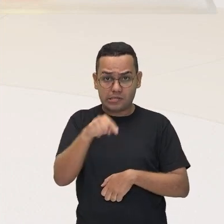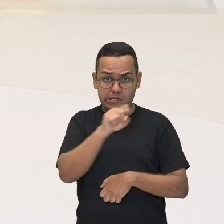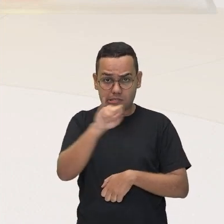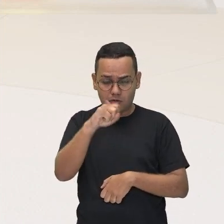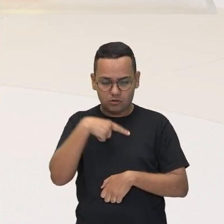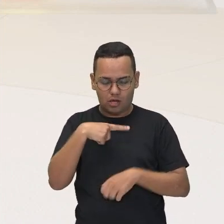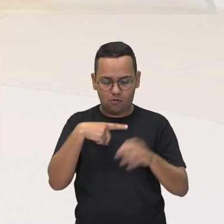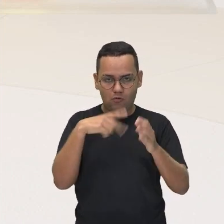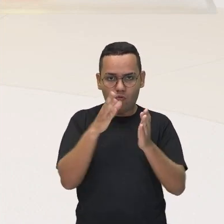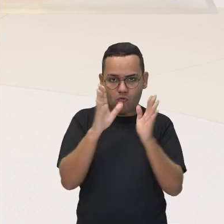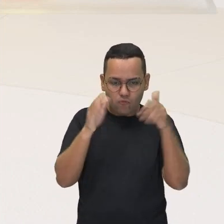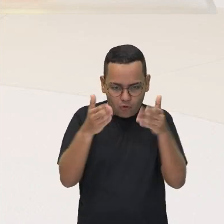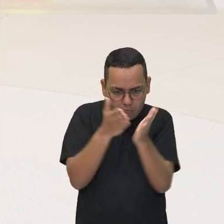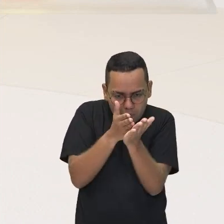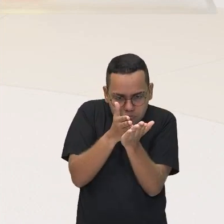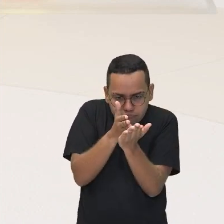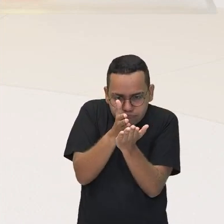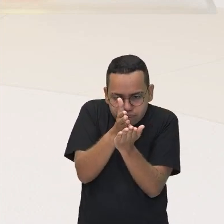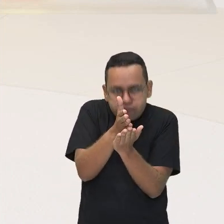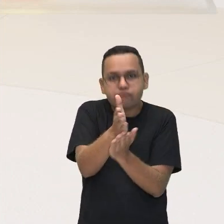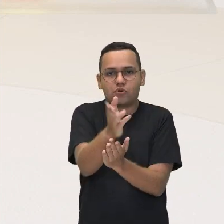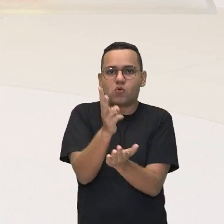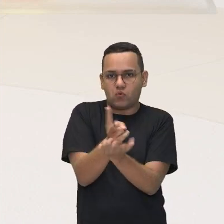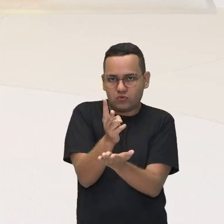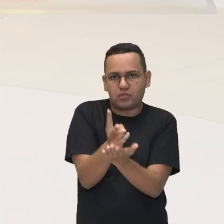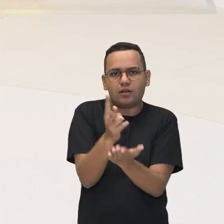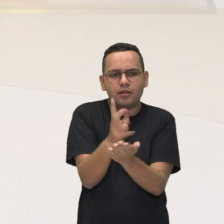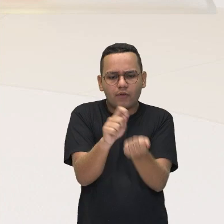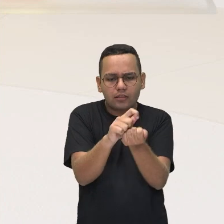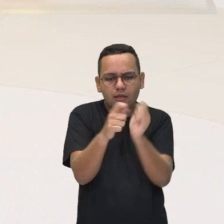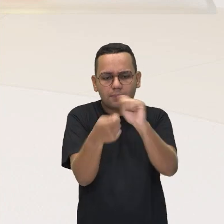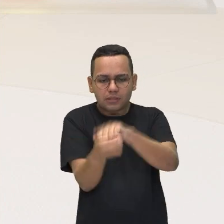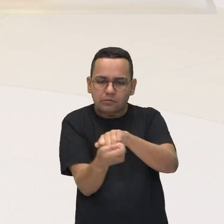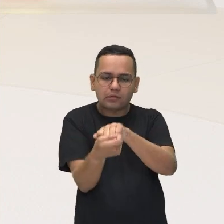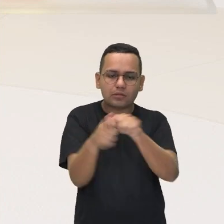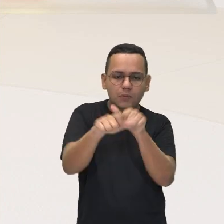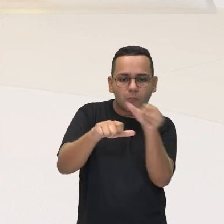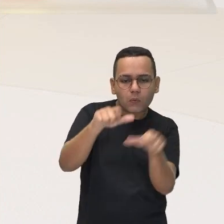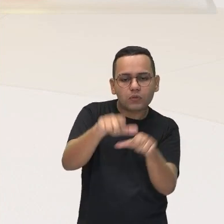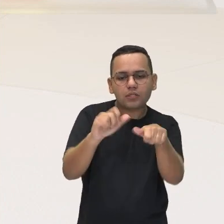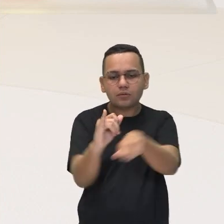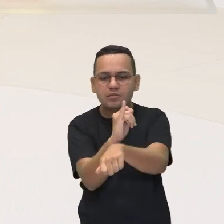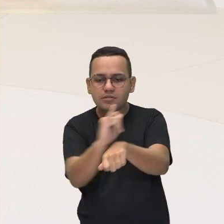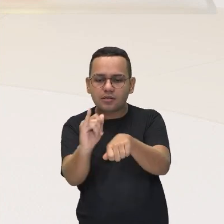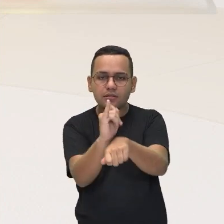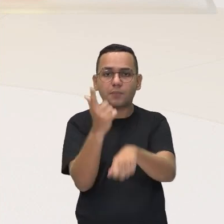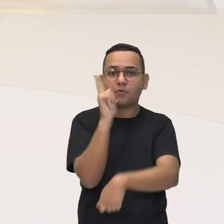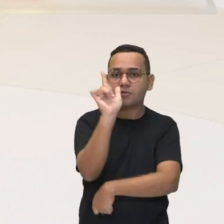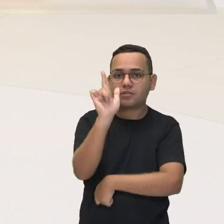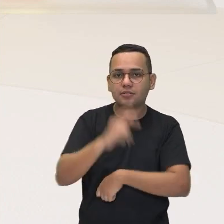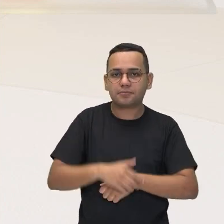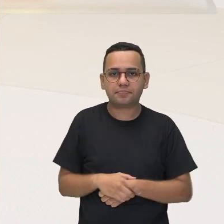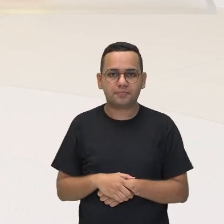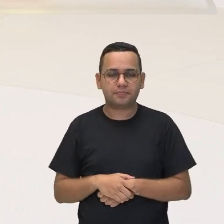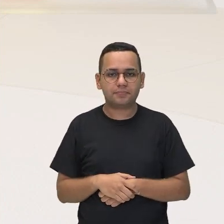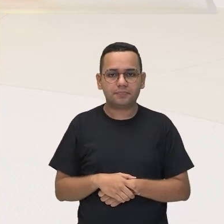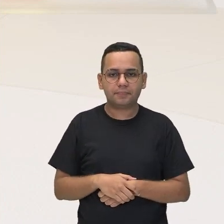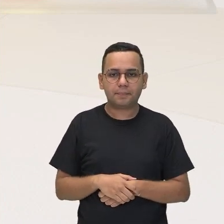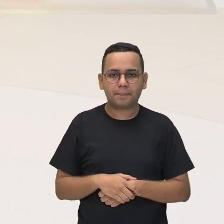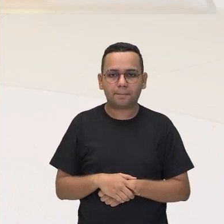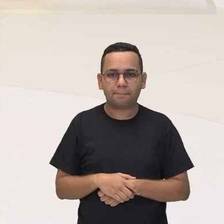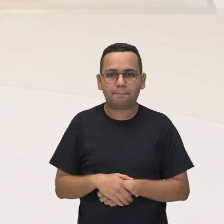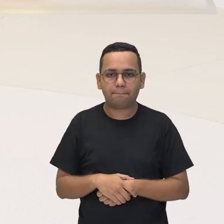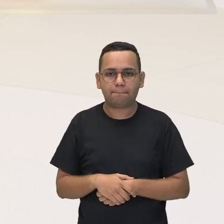certinho, eu vou seguindo o meu caminho. Eu vou me adaptando, eu vou me ajustando, mas eu vou conseguir atingir aquele meu